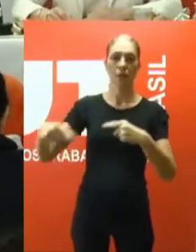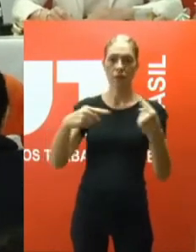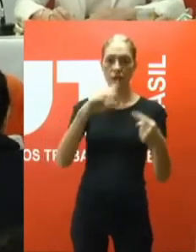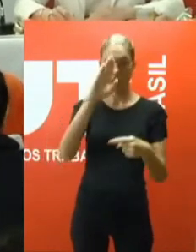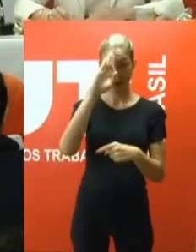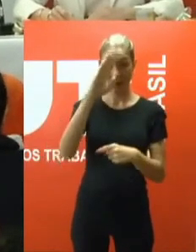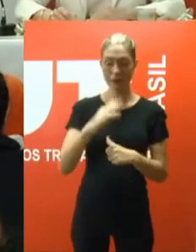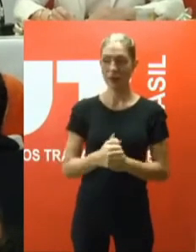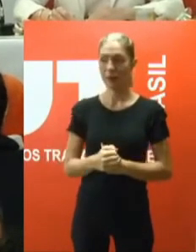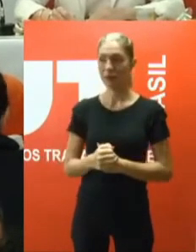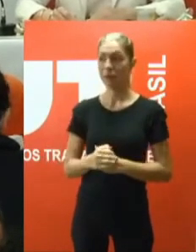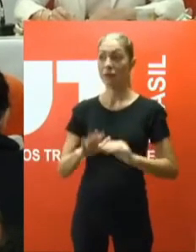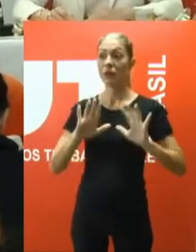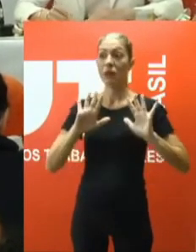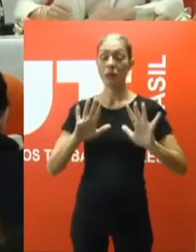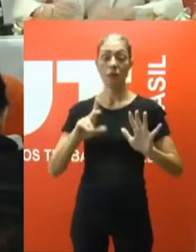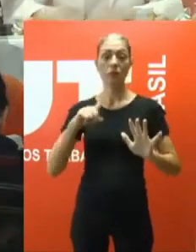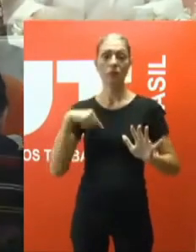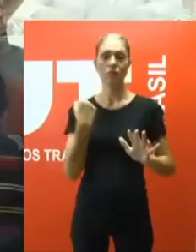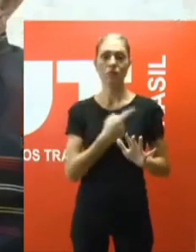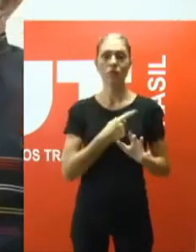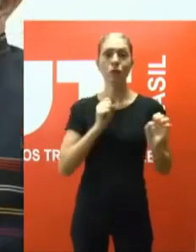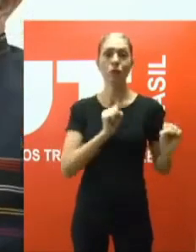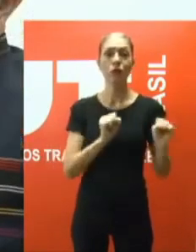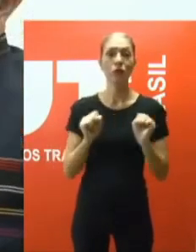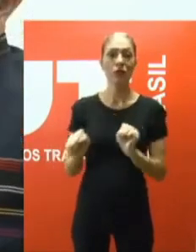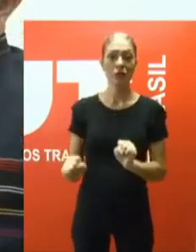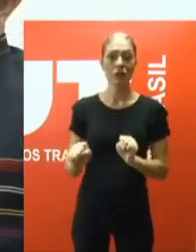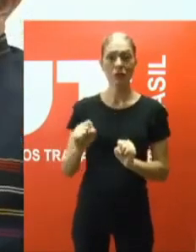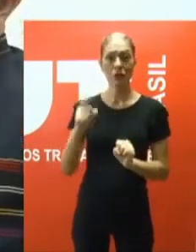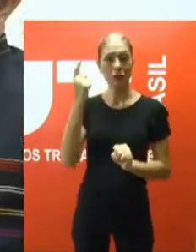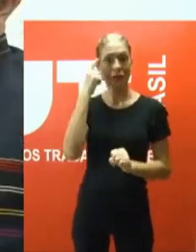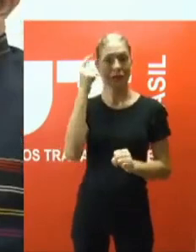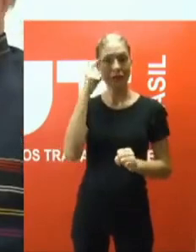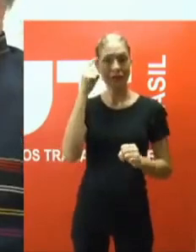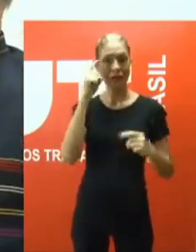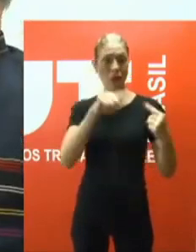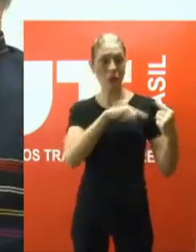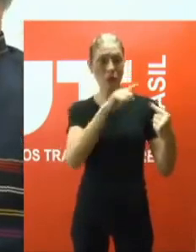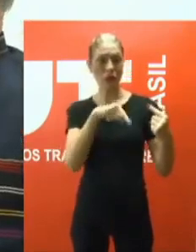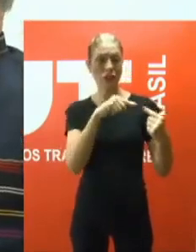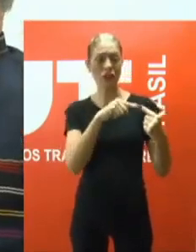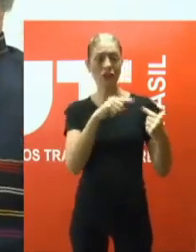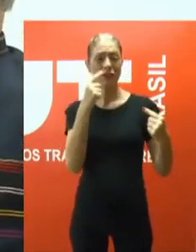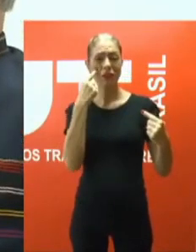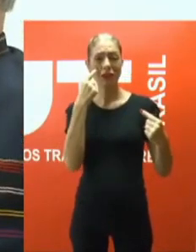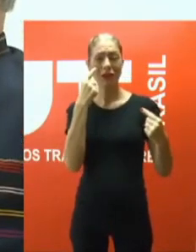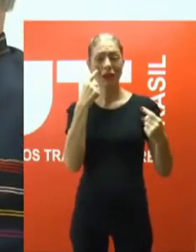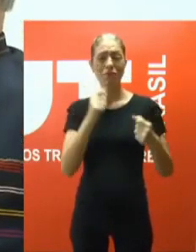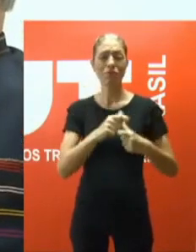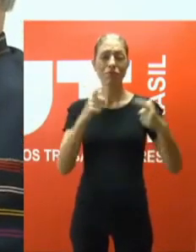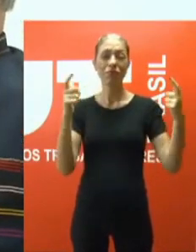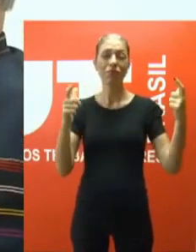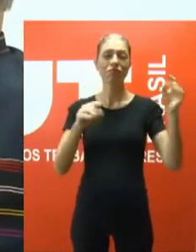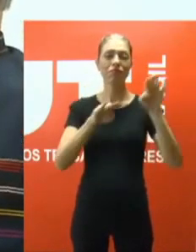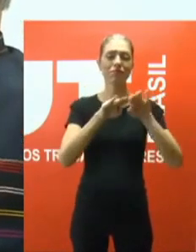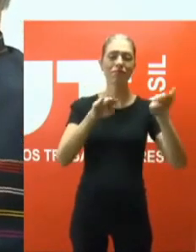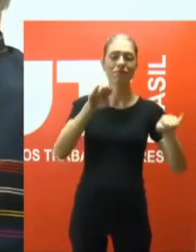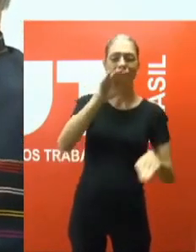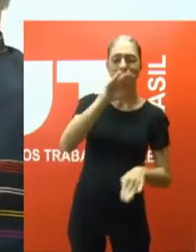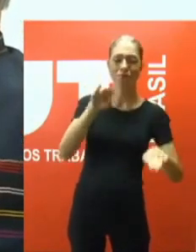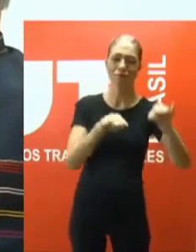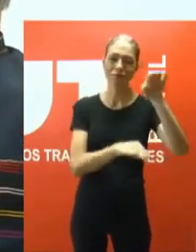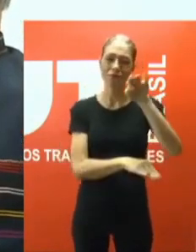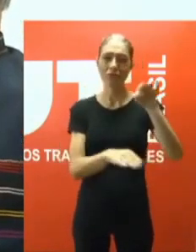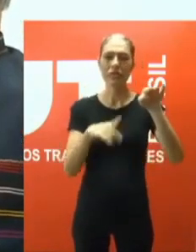também sem que nós possamos enxergar o patamar e o tamanho da desigualdade que nós estamos vivendo. Nós voltamos